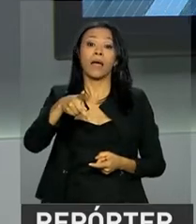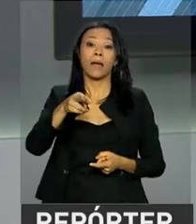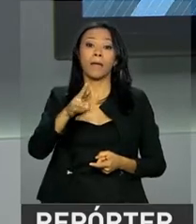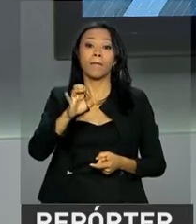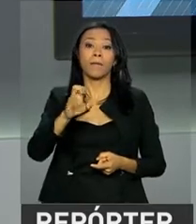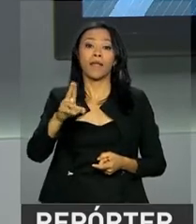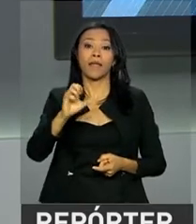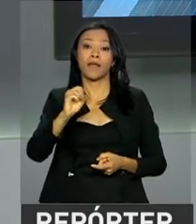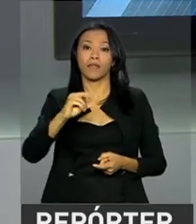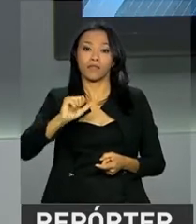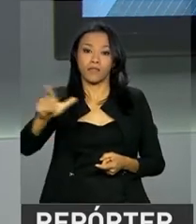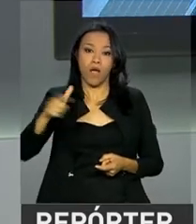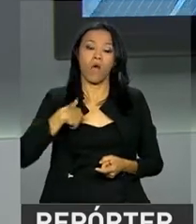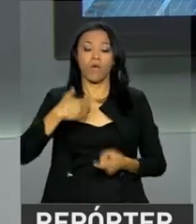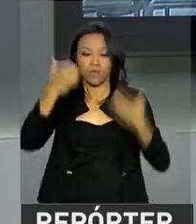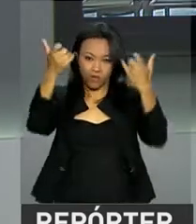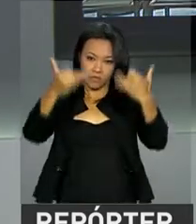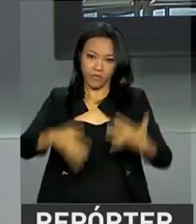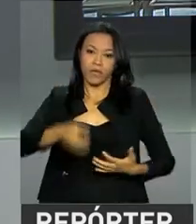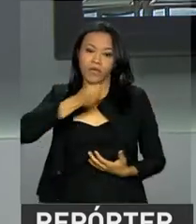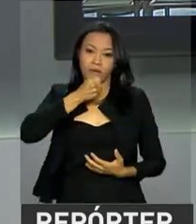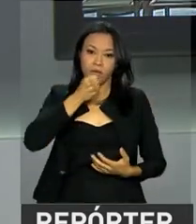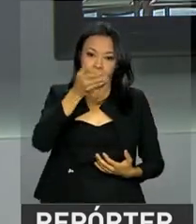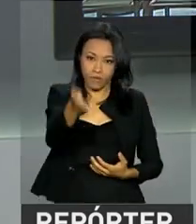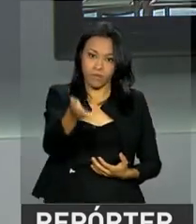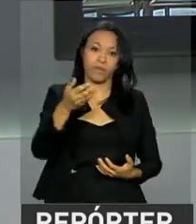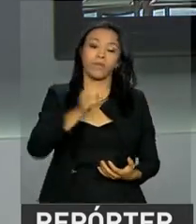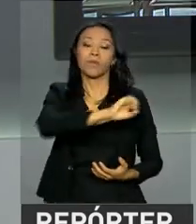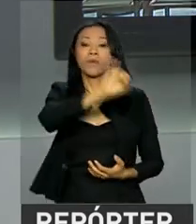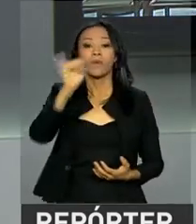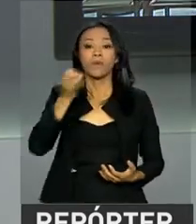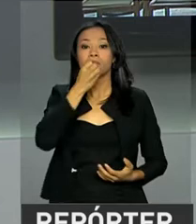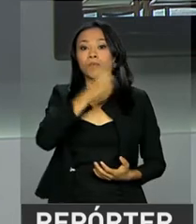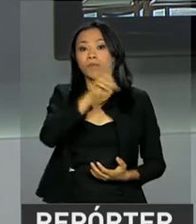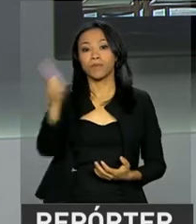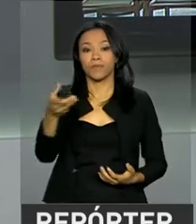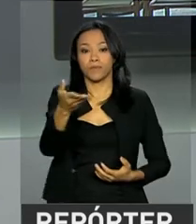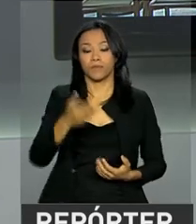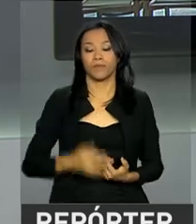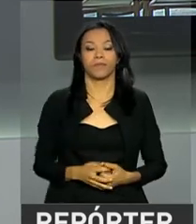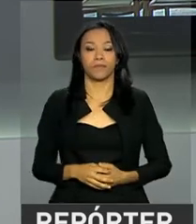Paulo La Salve acompanha e tem mais informações para a gente. Olá, Paulo, bom dia.